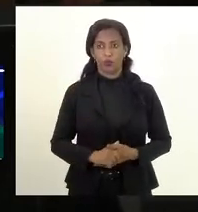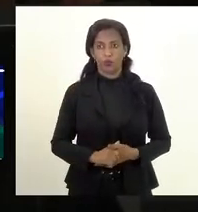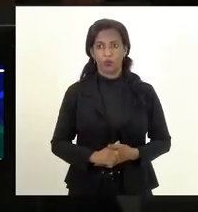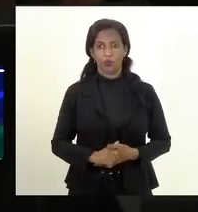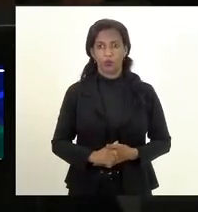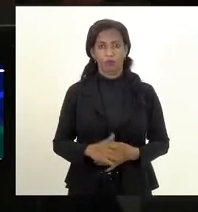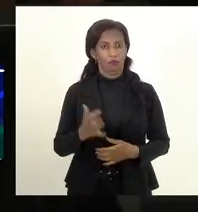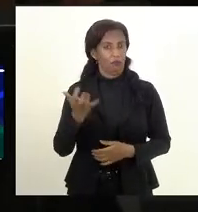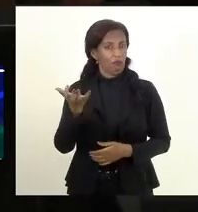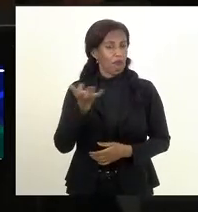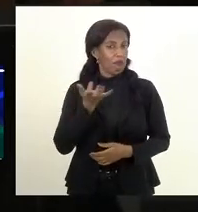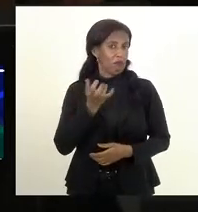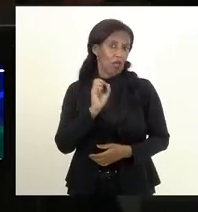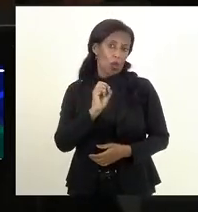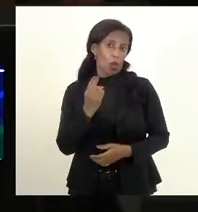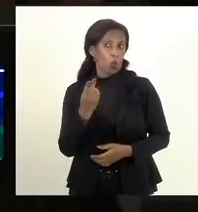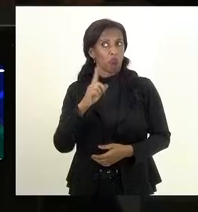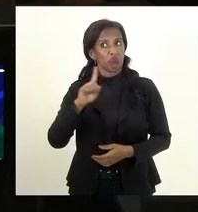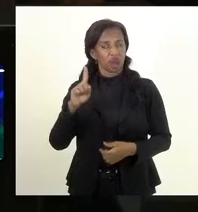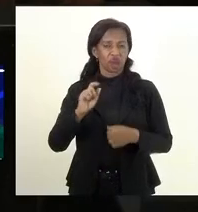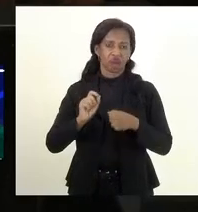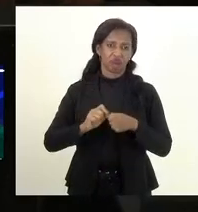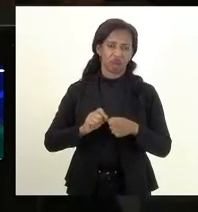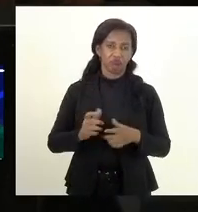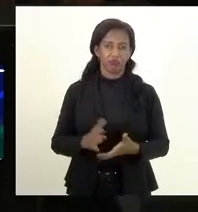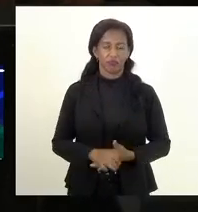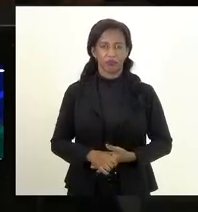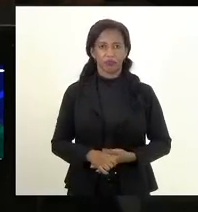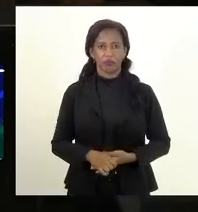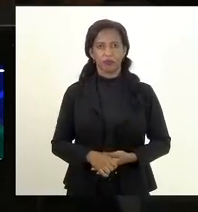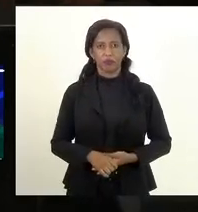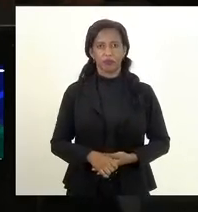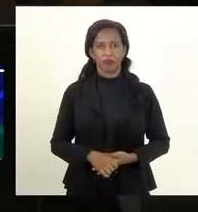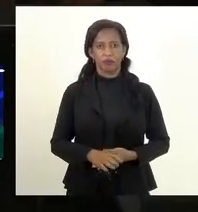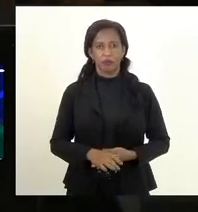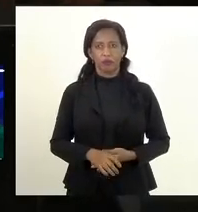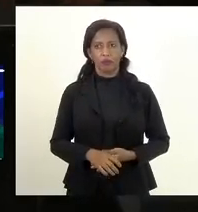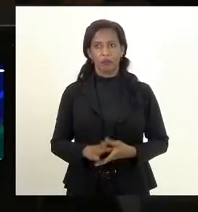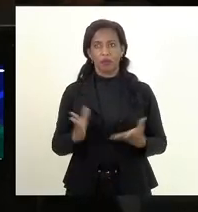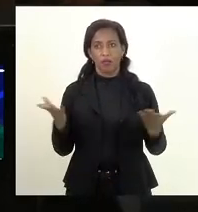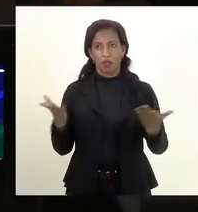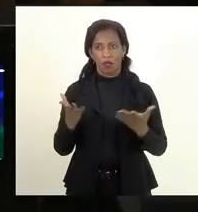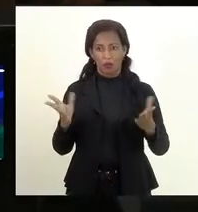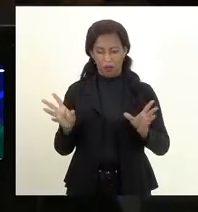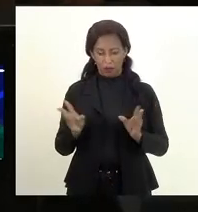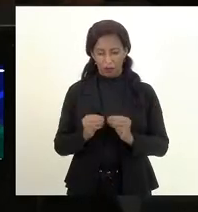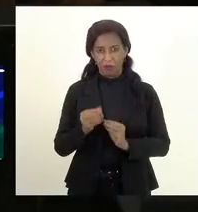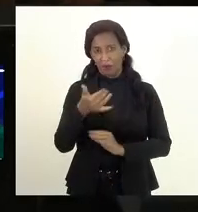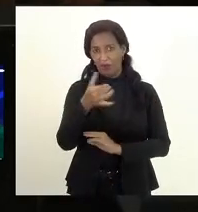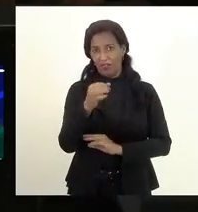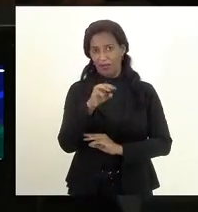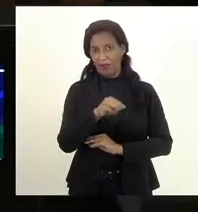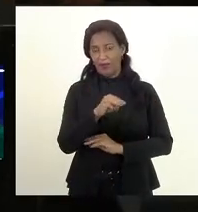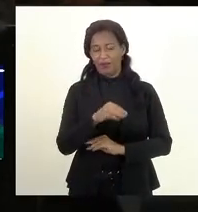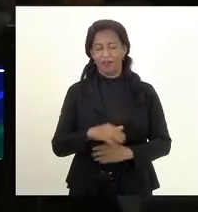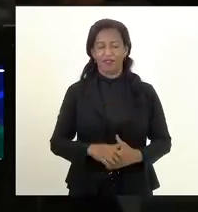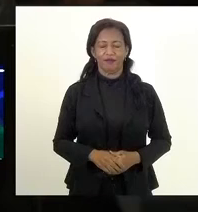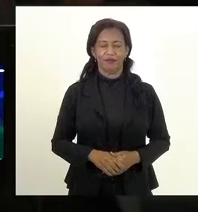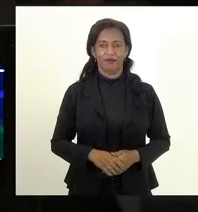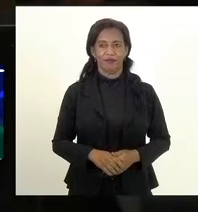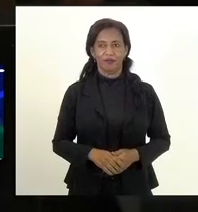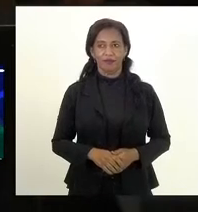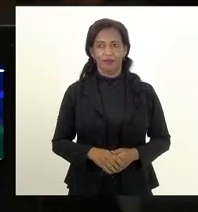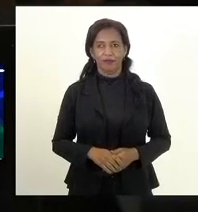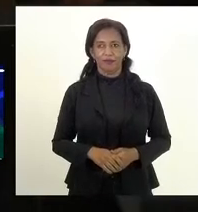se pretende o pretendia fazer agora para concluir senhora presente no meus dez minutos